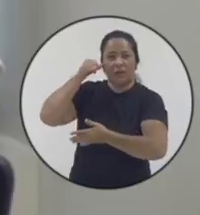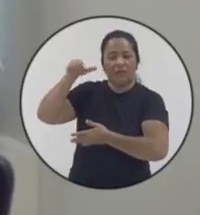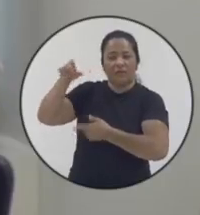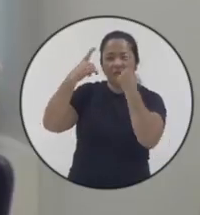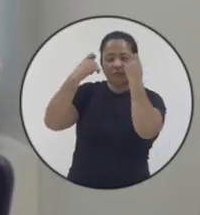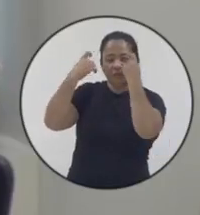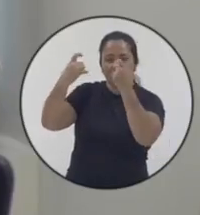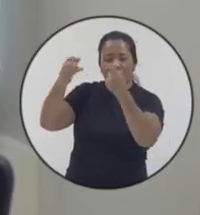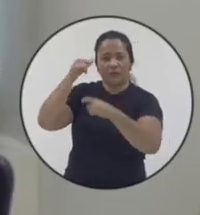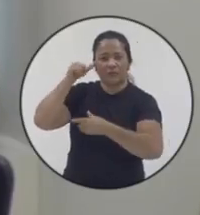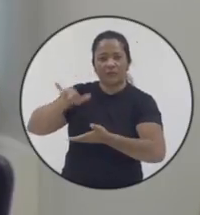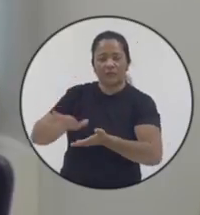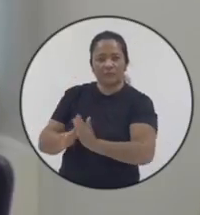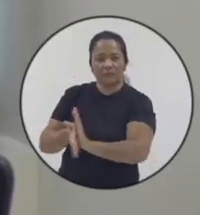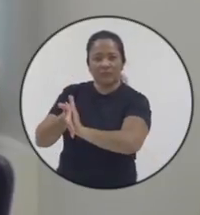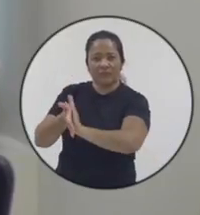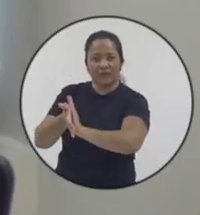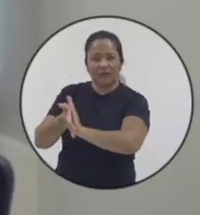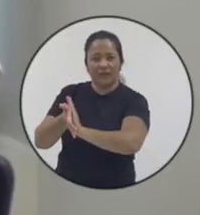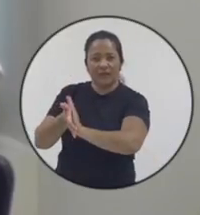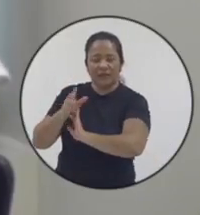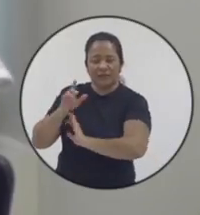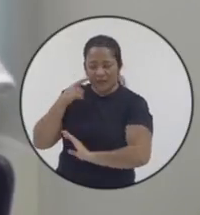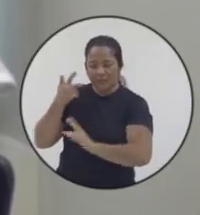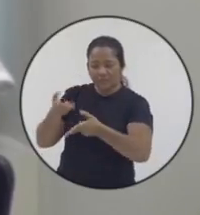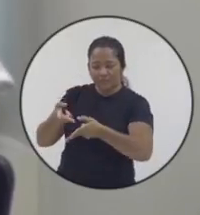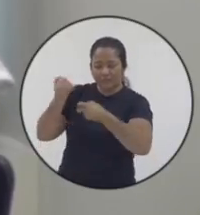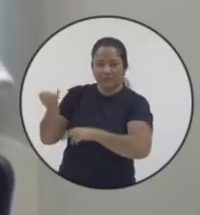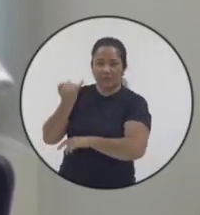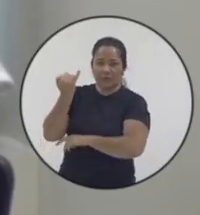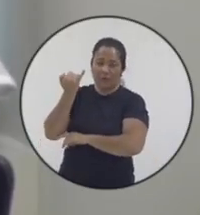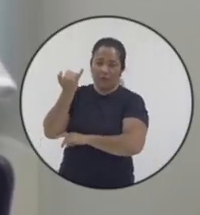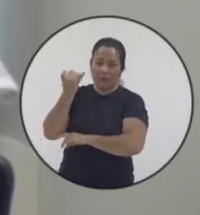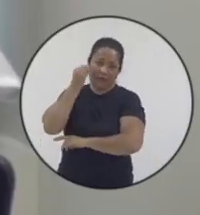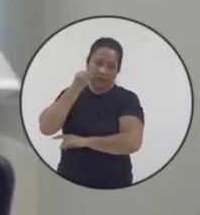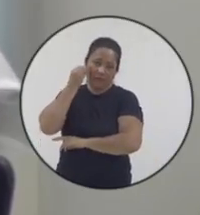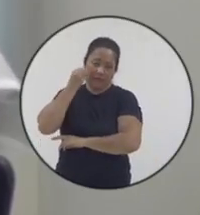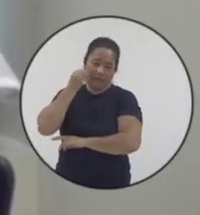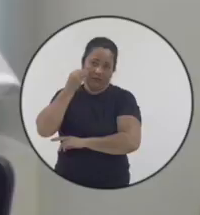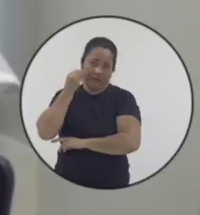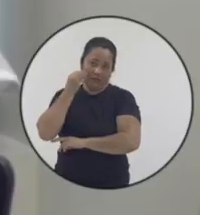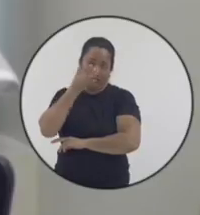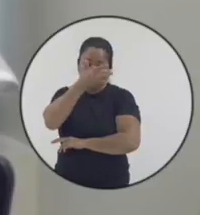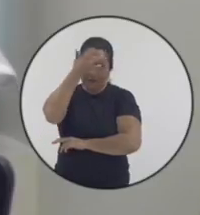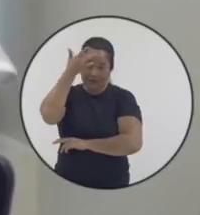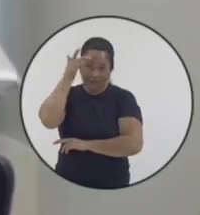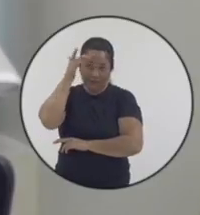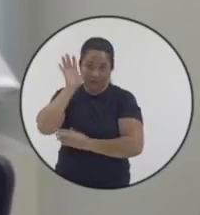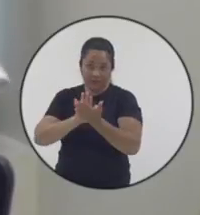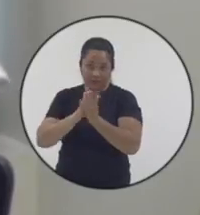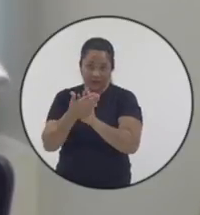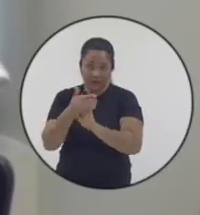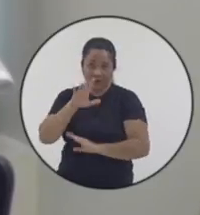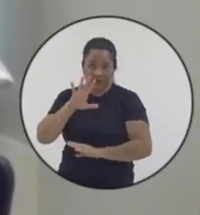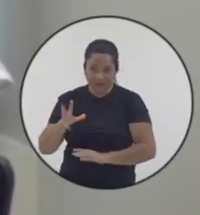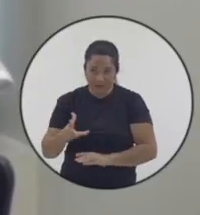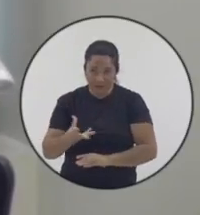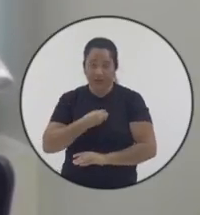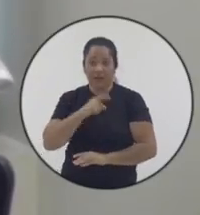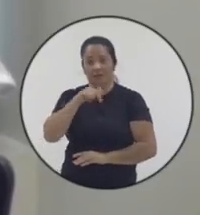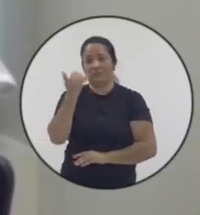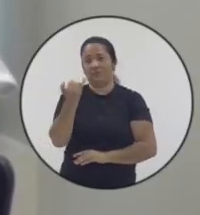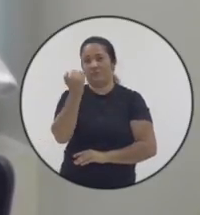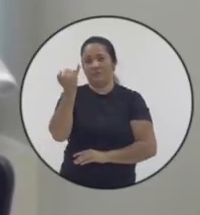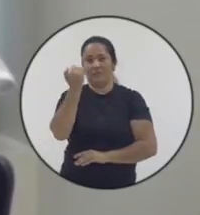são comuns, como qualquer outra. E, no caso de nós, pessoas trans, ter isso é muito importante, porque a todo momento nos é tirado